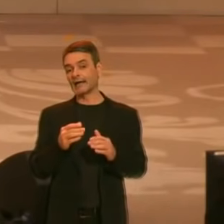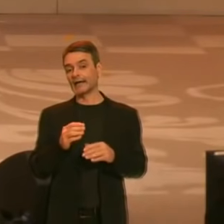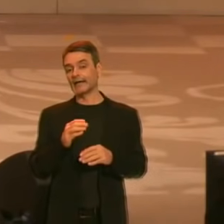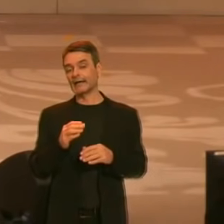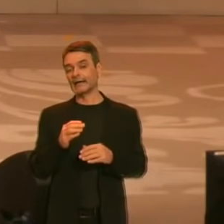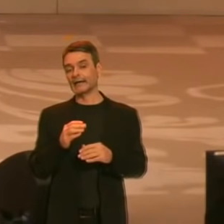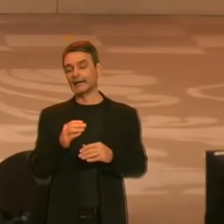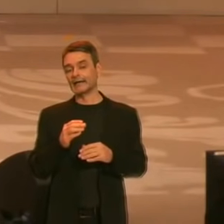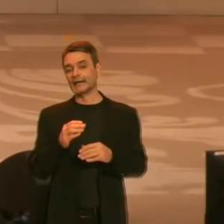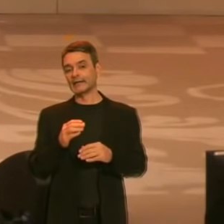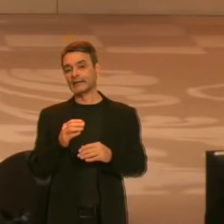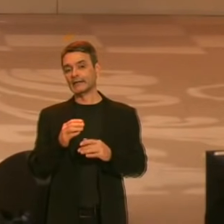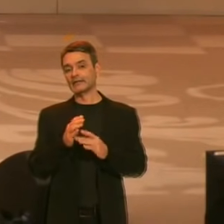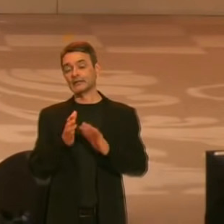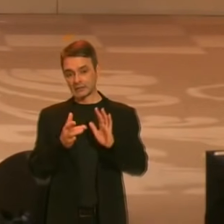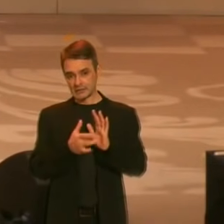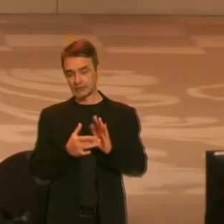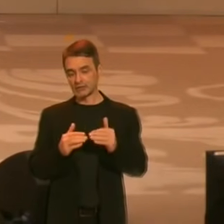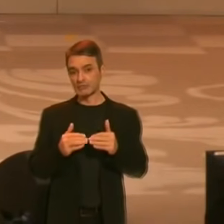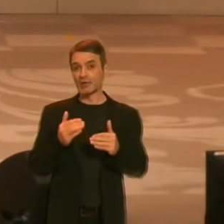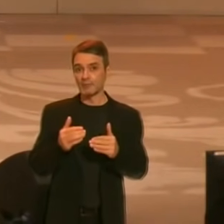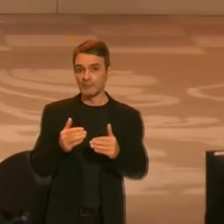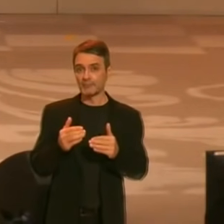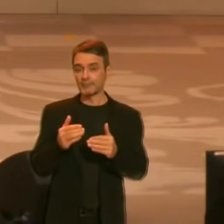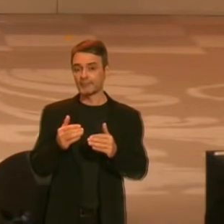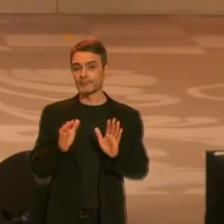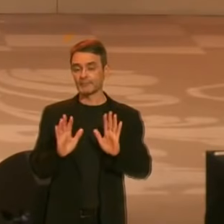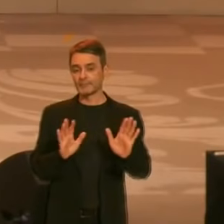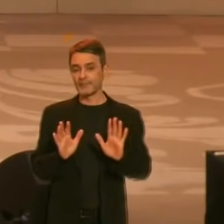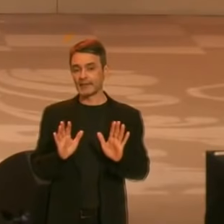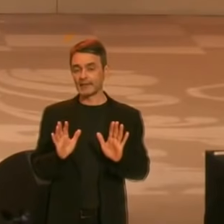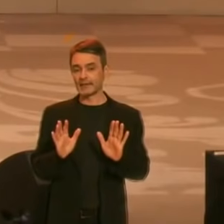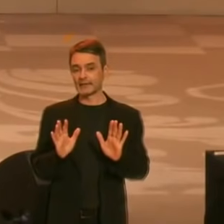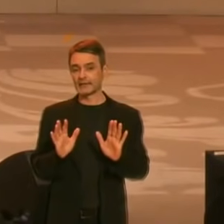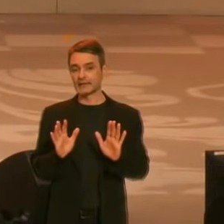qual é o tema da mensagem que eles pediram para eu pregar?